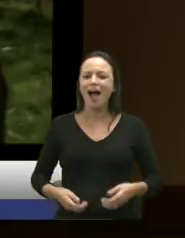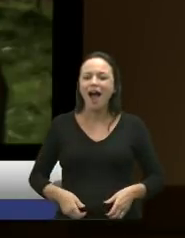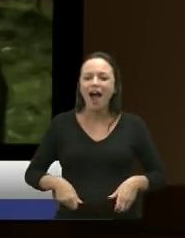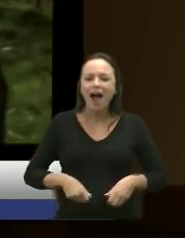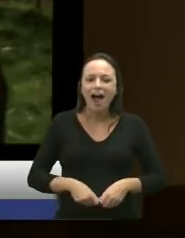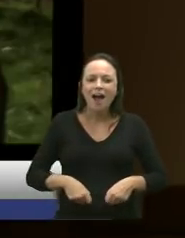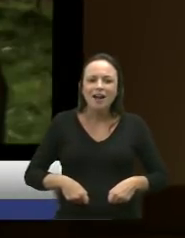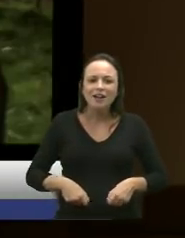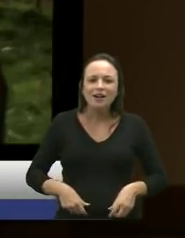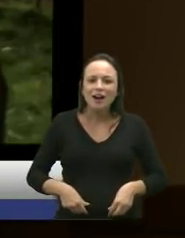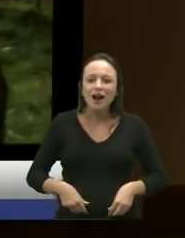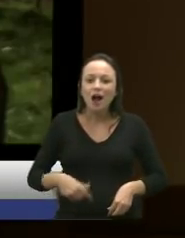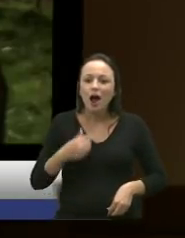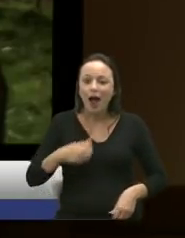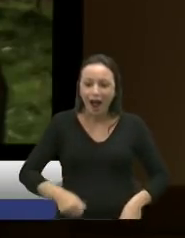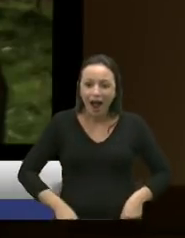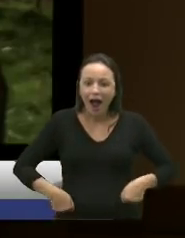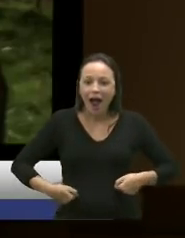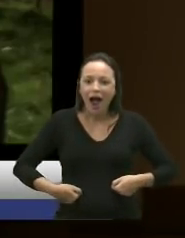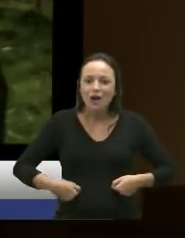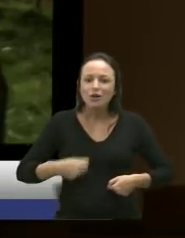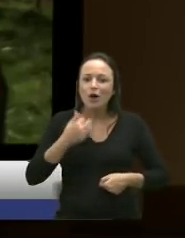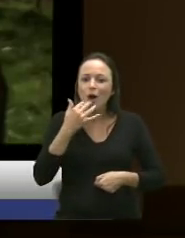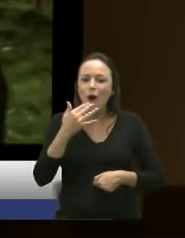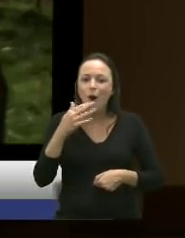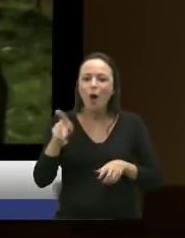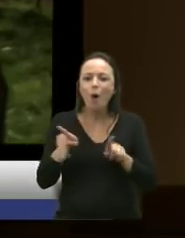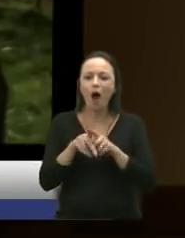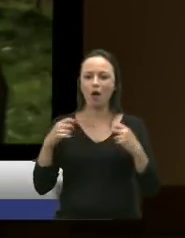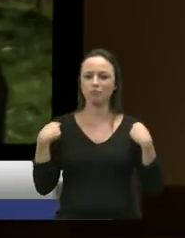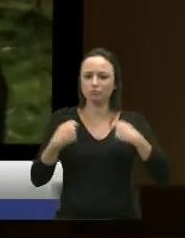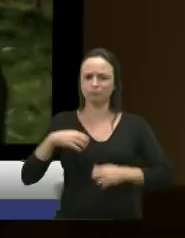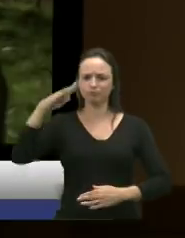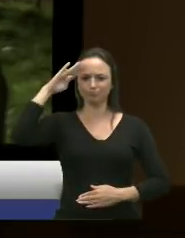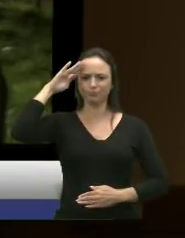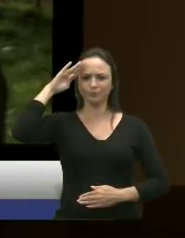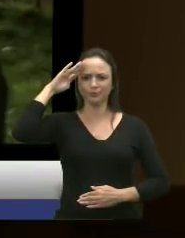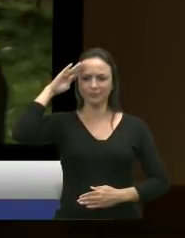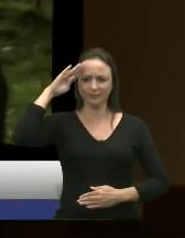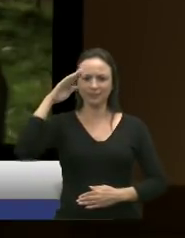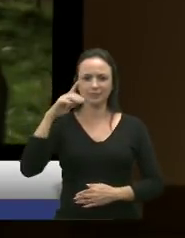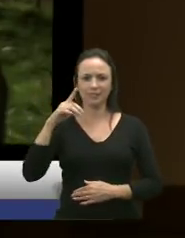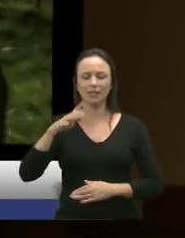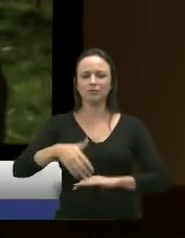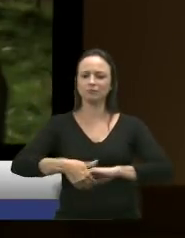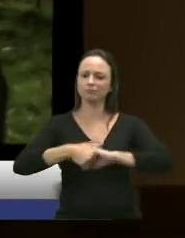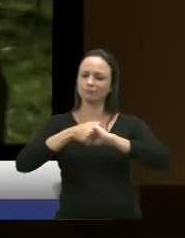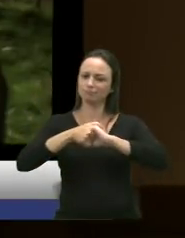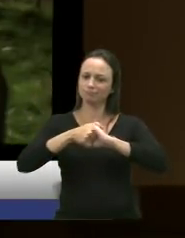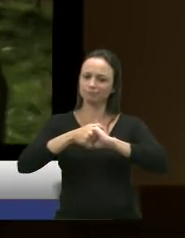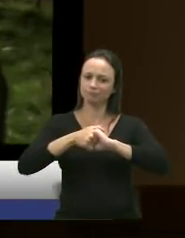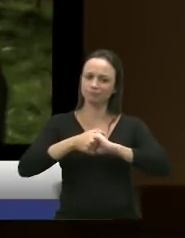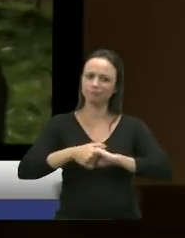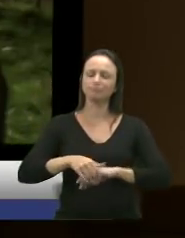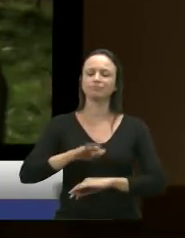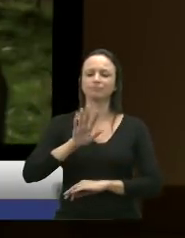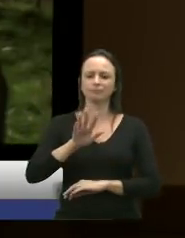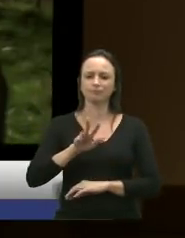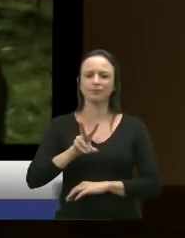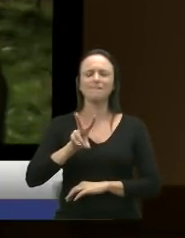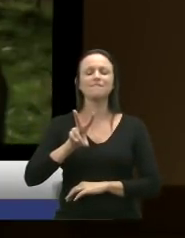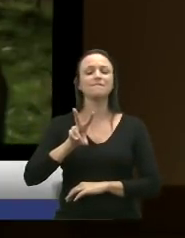cor da farda de 32, cor caque, ele me cumprimentou e respondeu a minha saudação. Vai passar